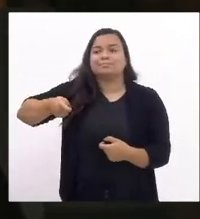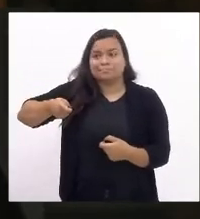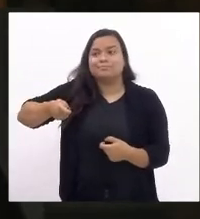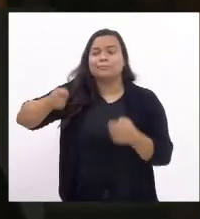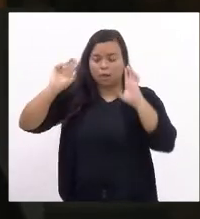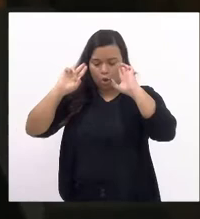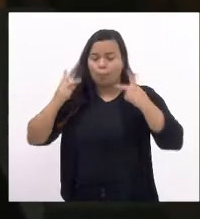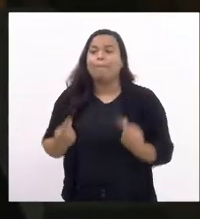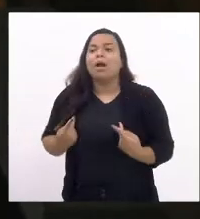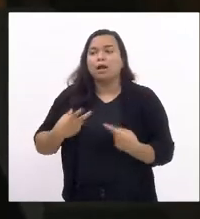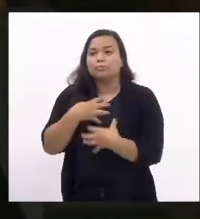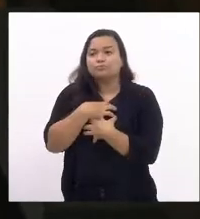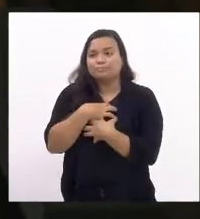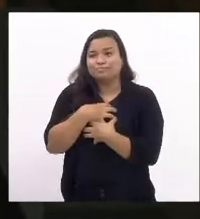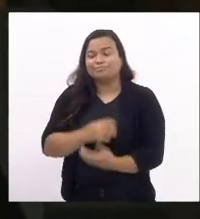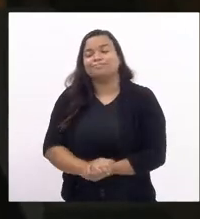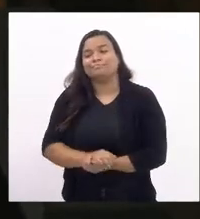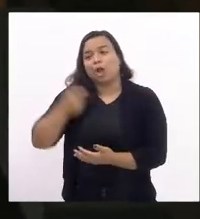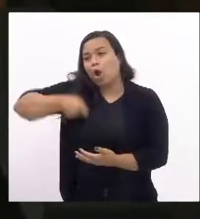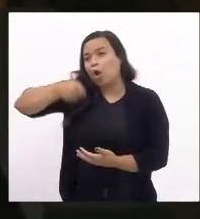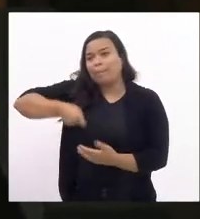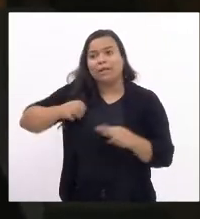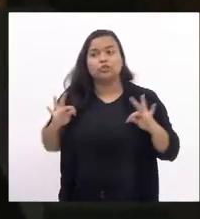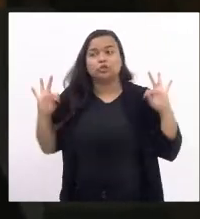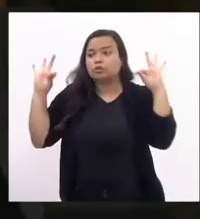humanitária, e obrigação de todos.